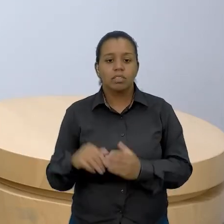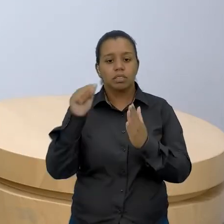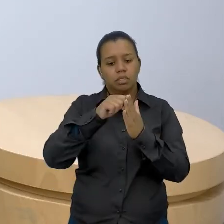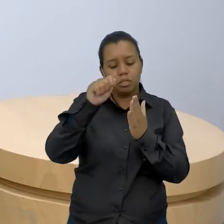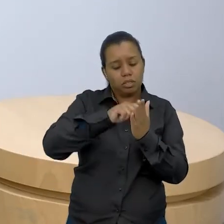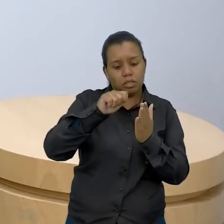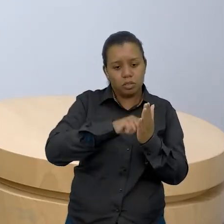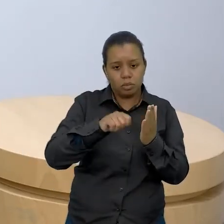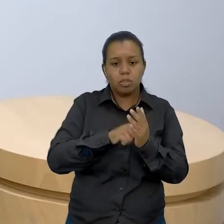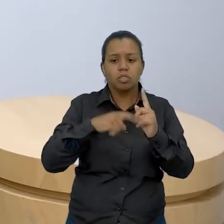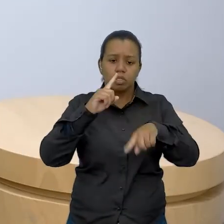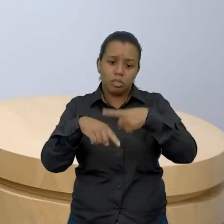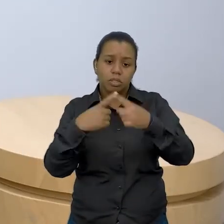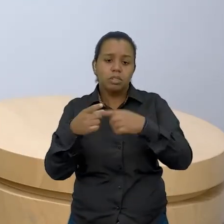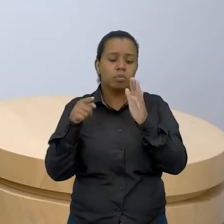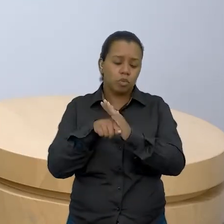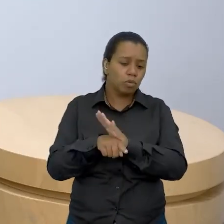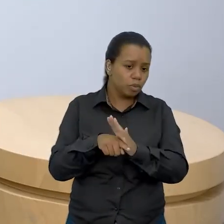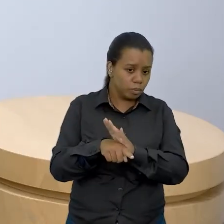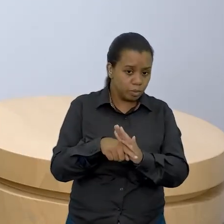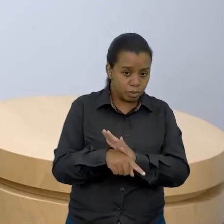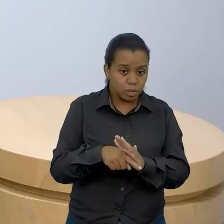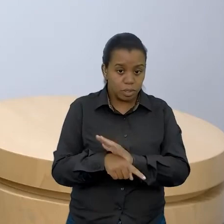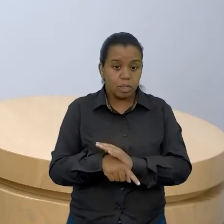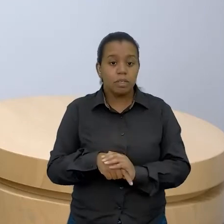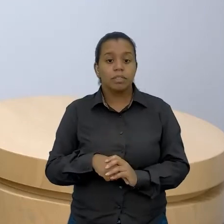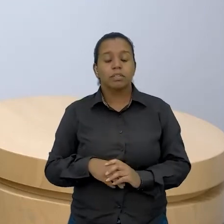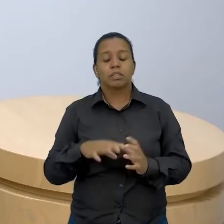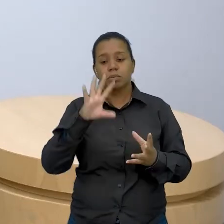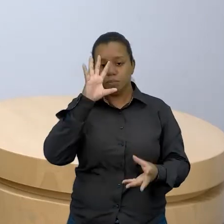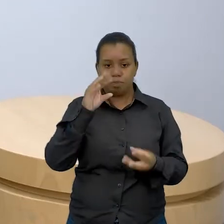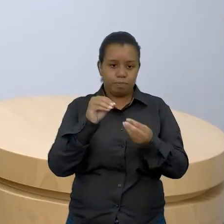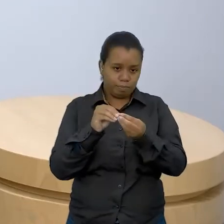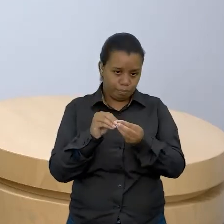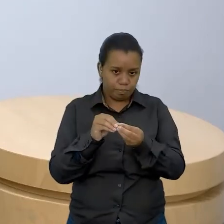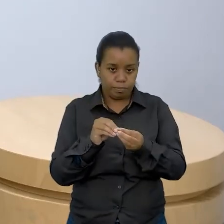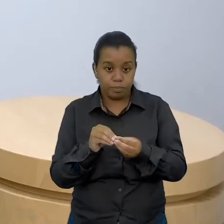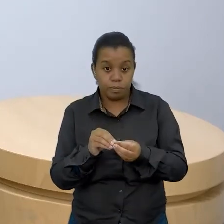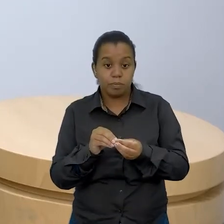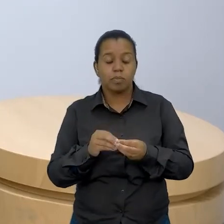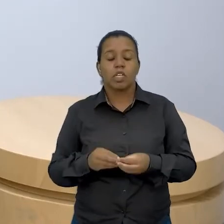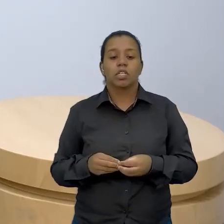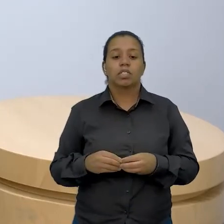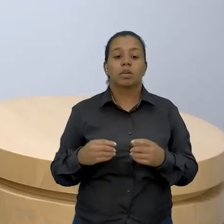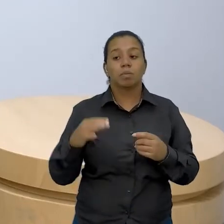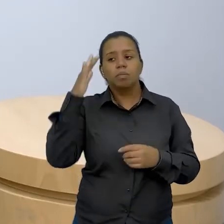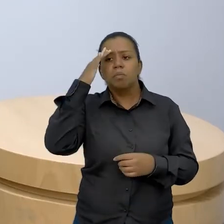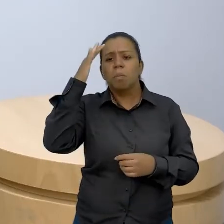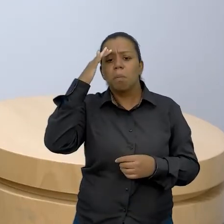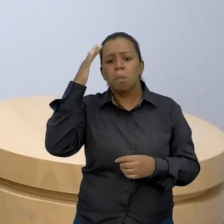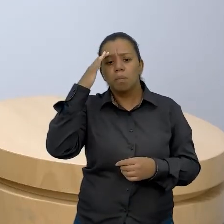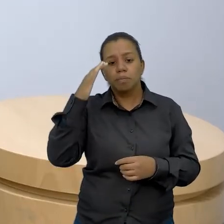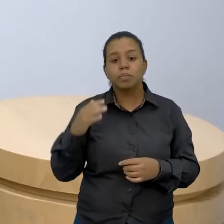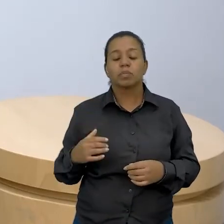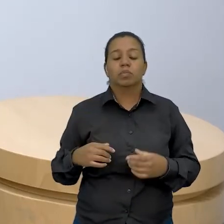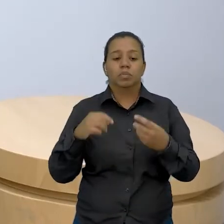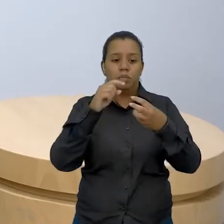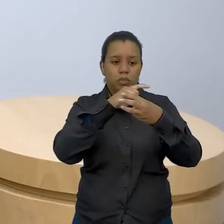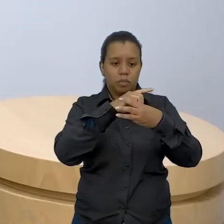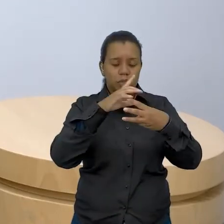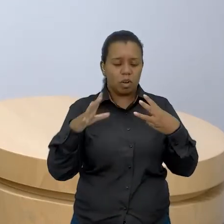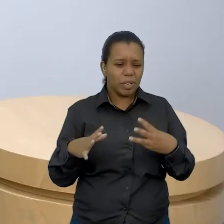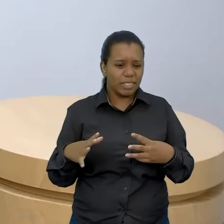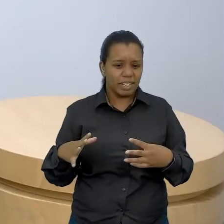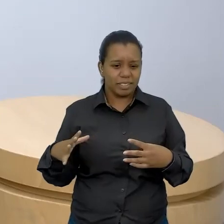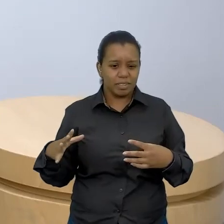para consulta, tá certo? Mas o que a gente tem que ver é o seguinte: primeiro a gente entendeu que para a instalação elétrica tem dois tipos, um